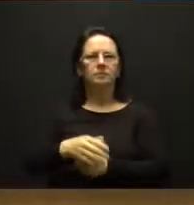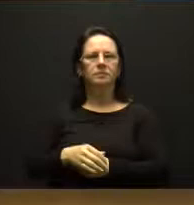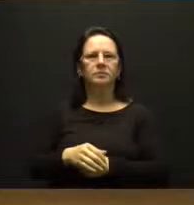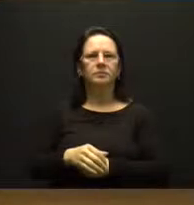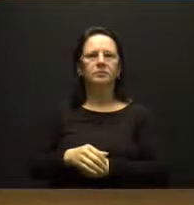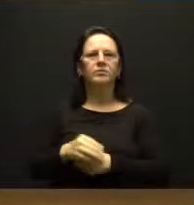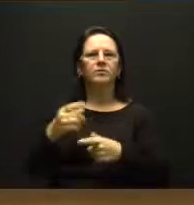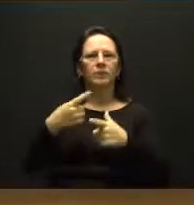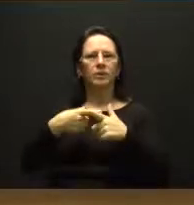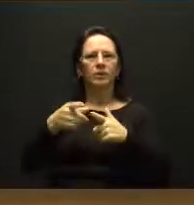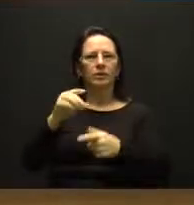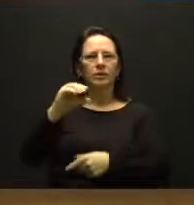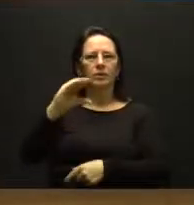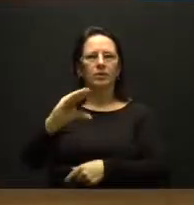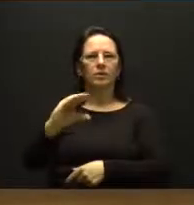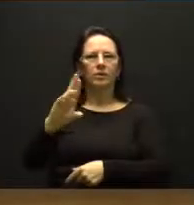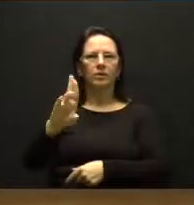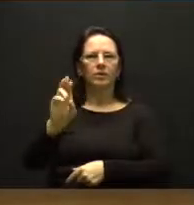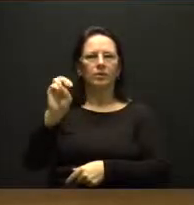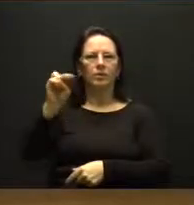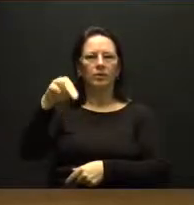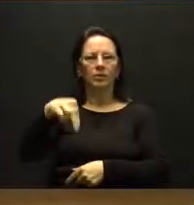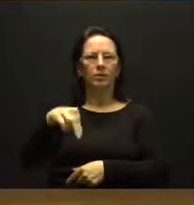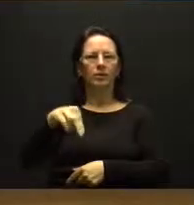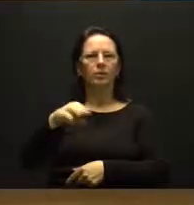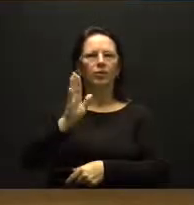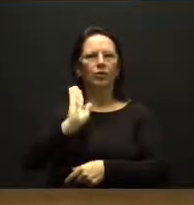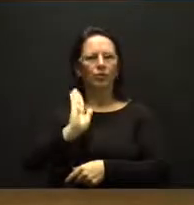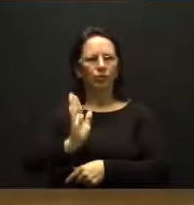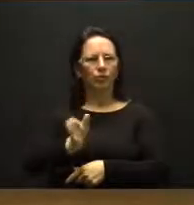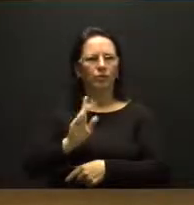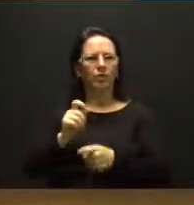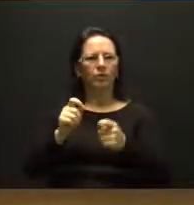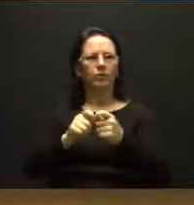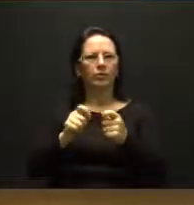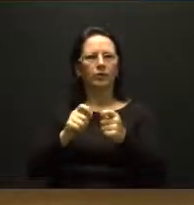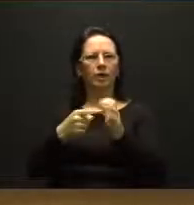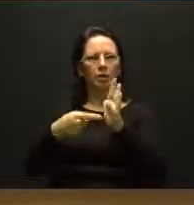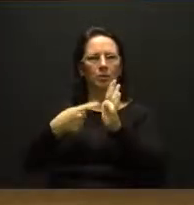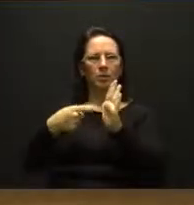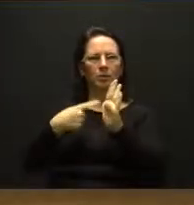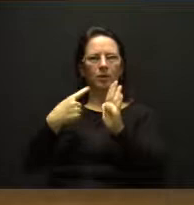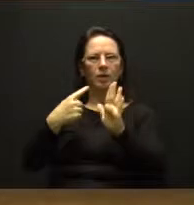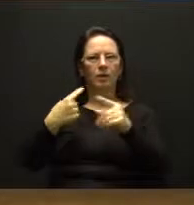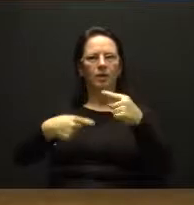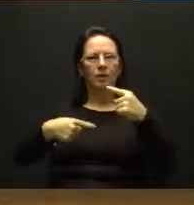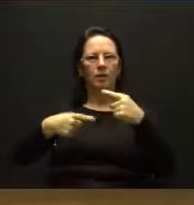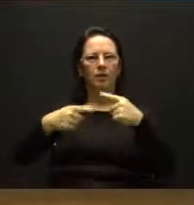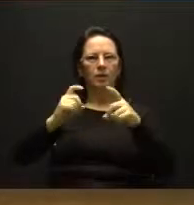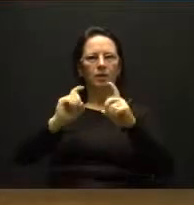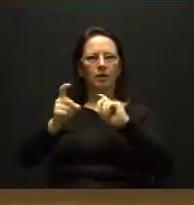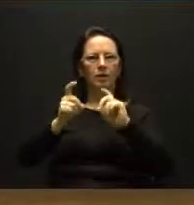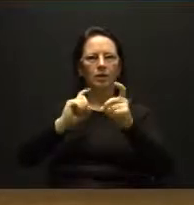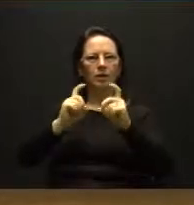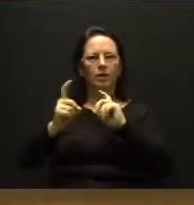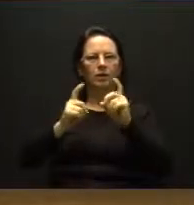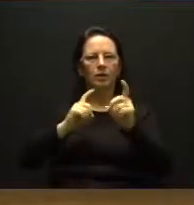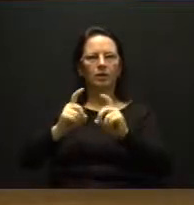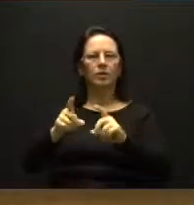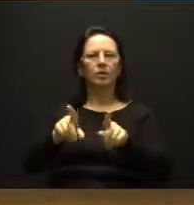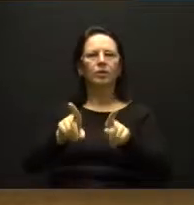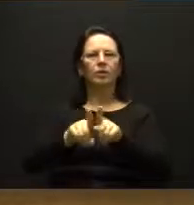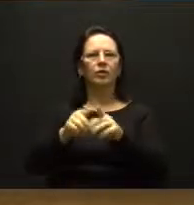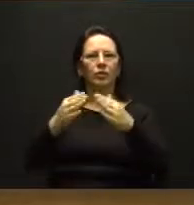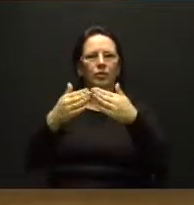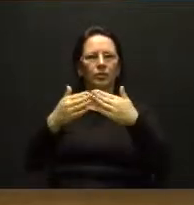de repassar aqui já foi feito para doha é a primeira região nossa pela cei já foi pedido feito um